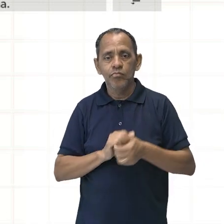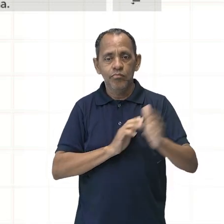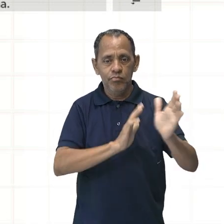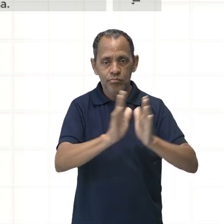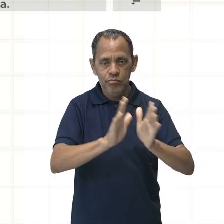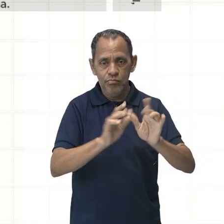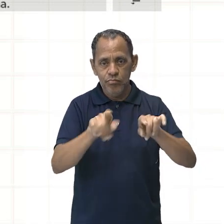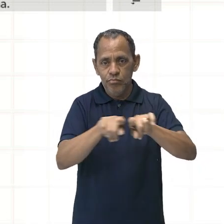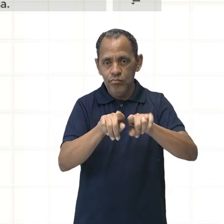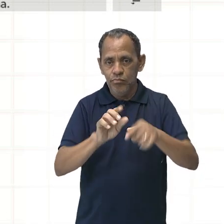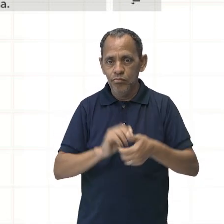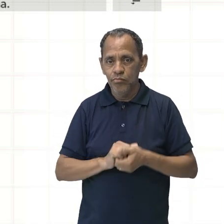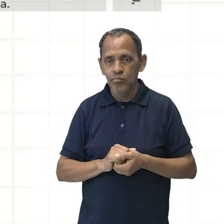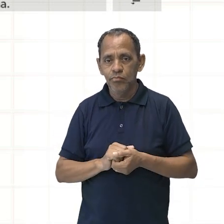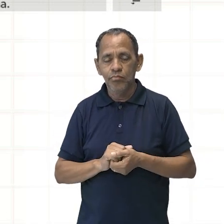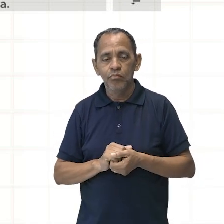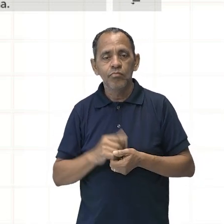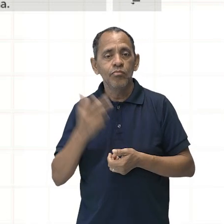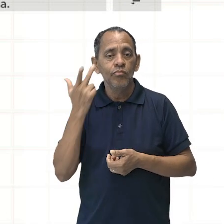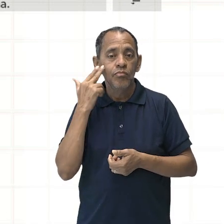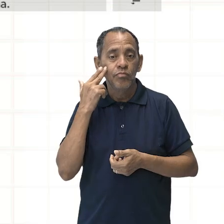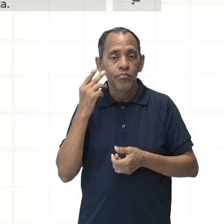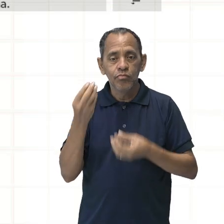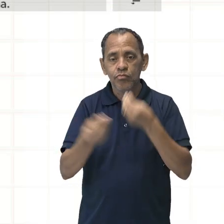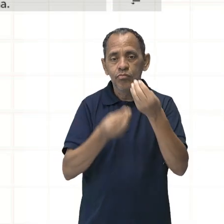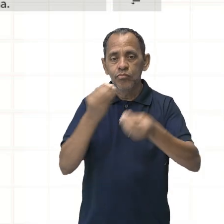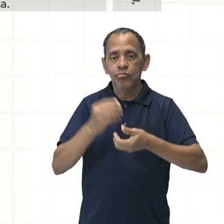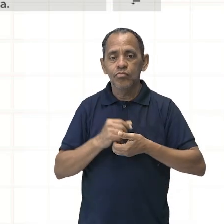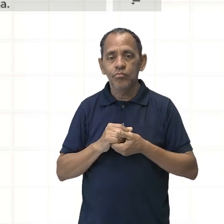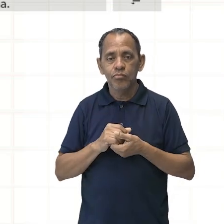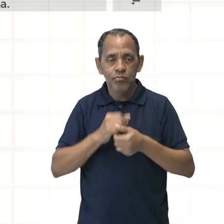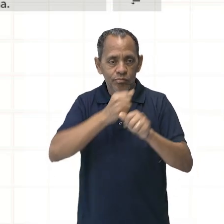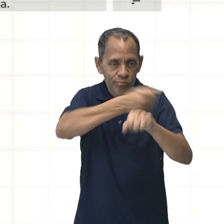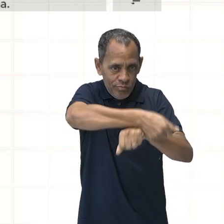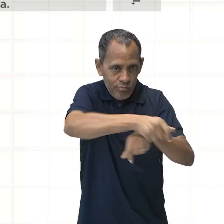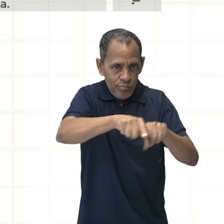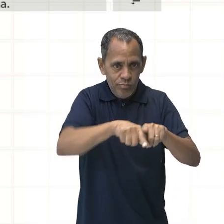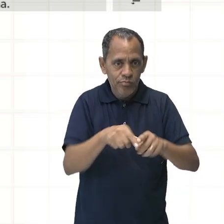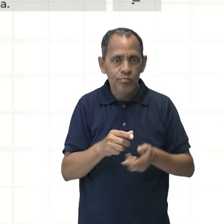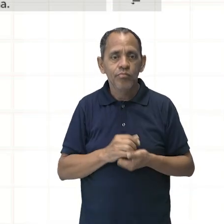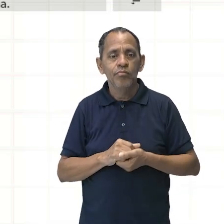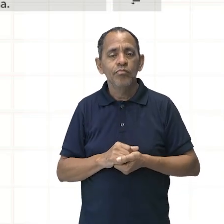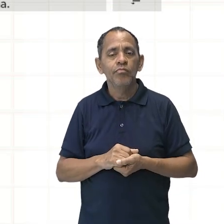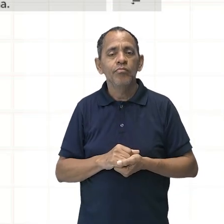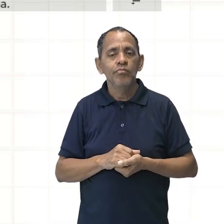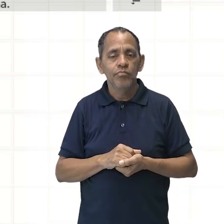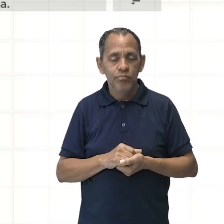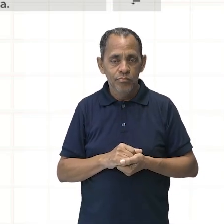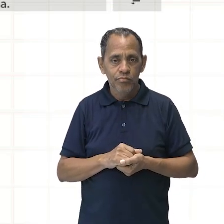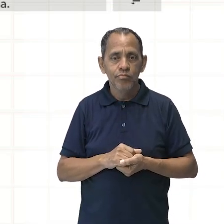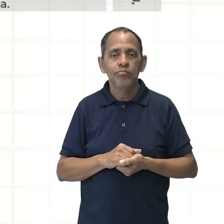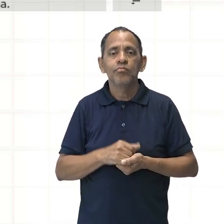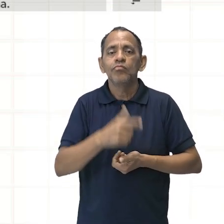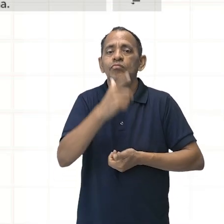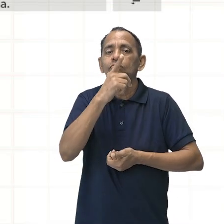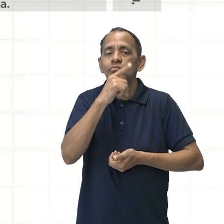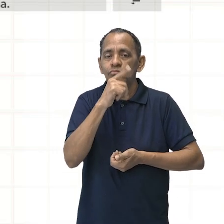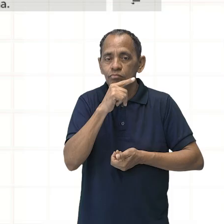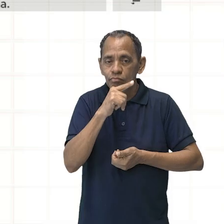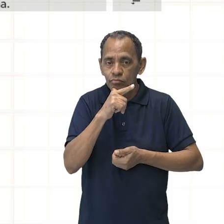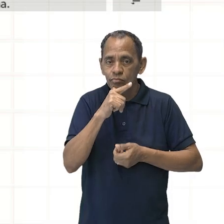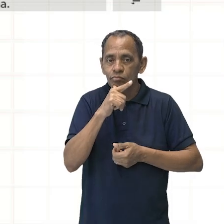objetivo comum era cercar as forças inimigas, cortando suas linhas de abastecimento